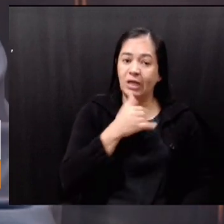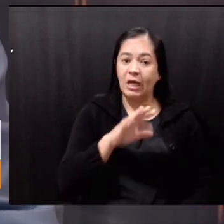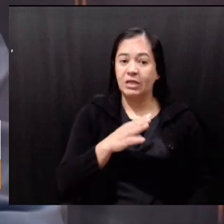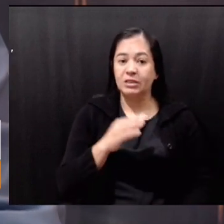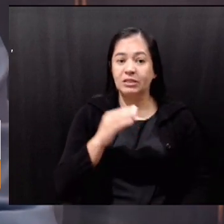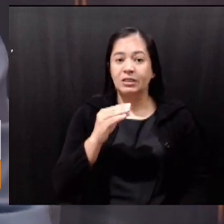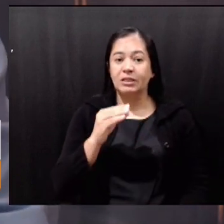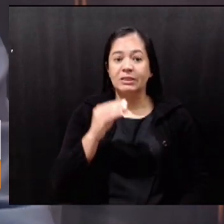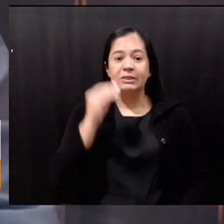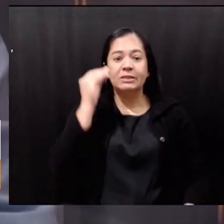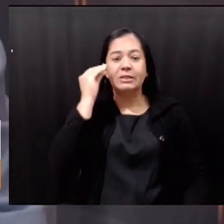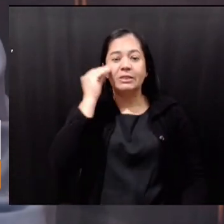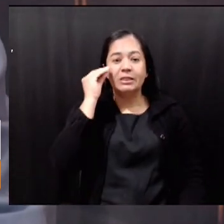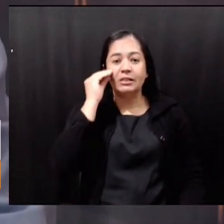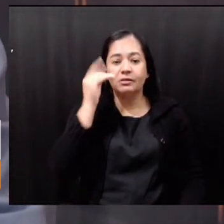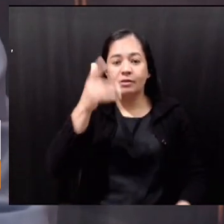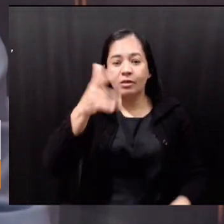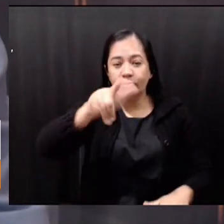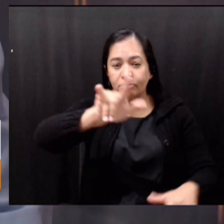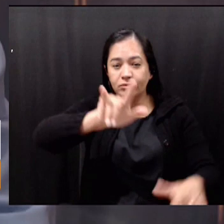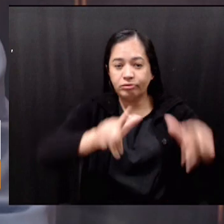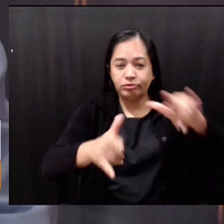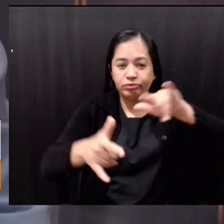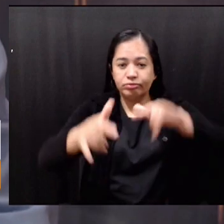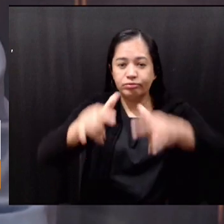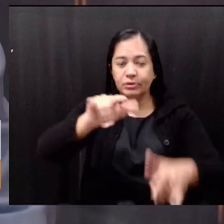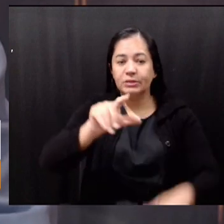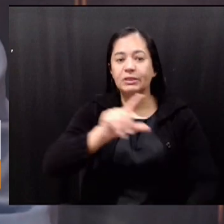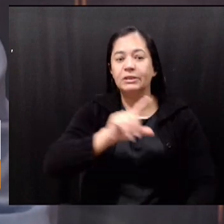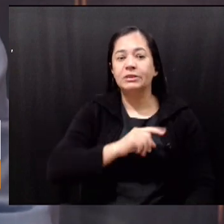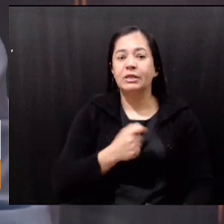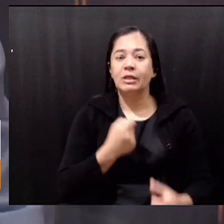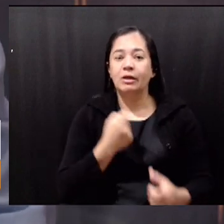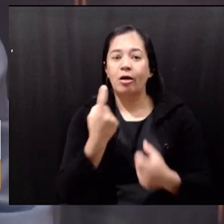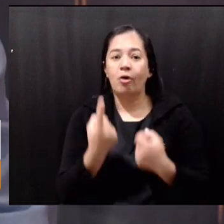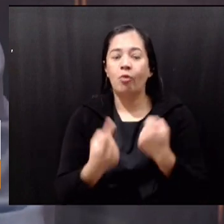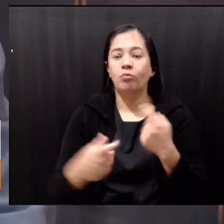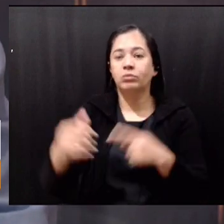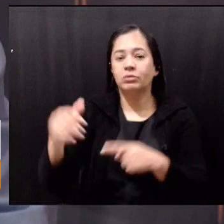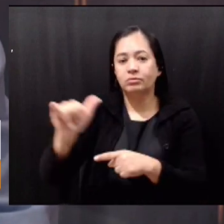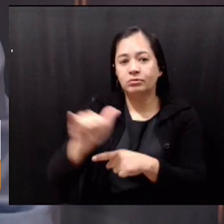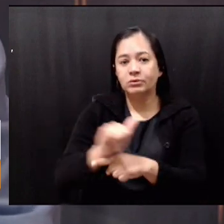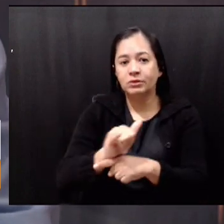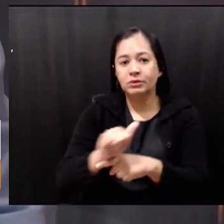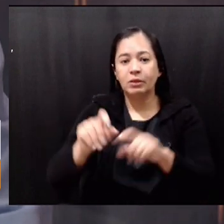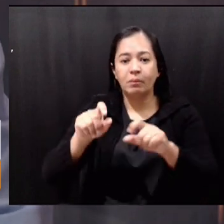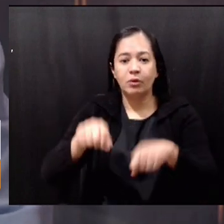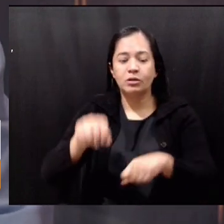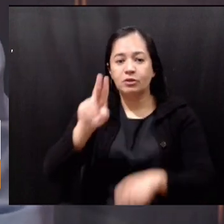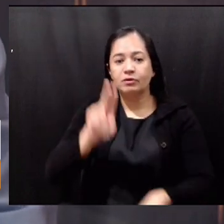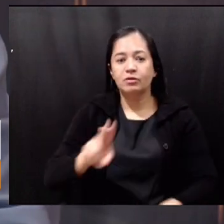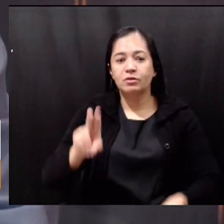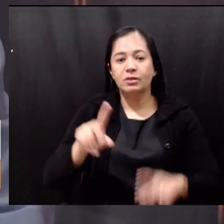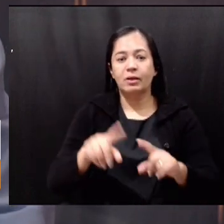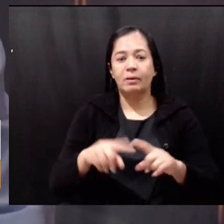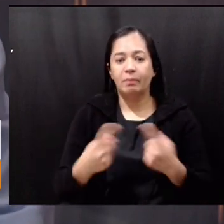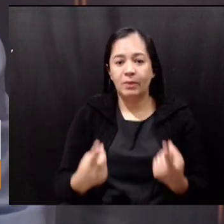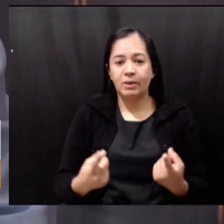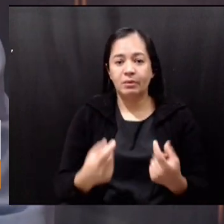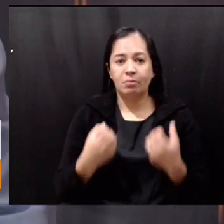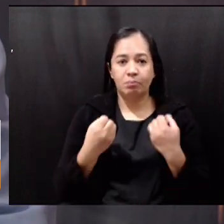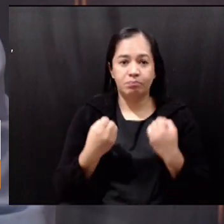Então, tem algumas estratégias que a gente possa utilizar, porém, não necessariamente vai ser agradável, né. Uma